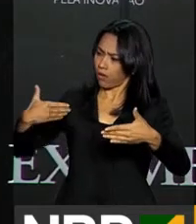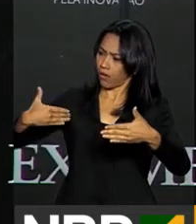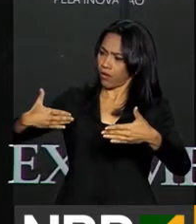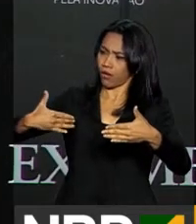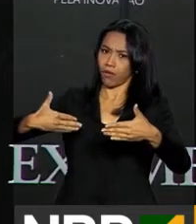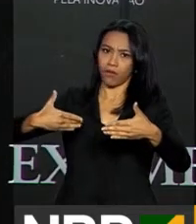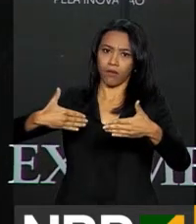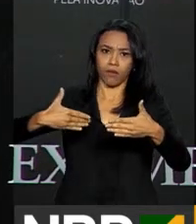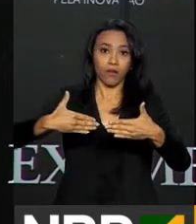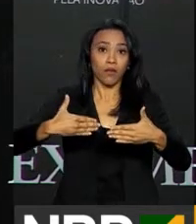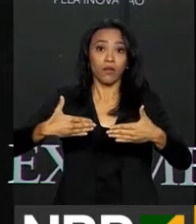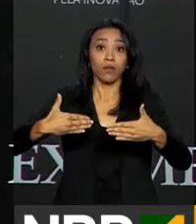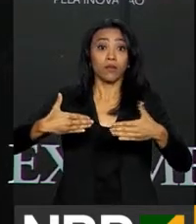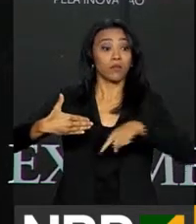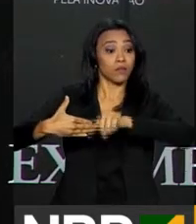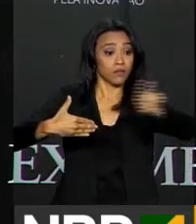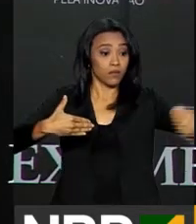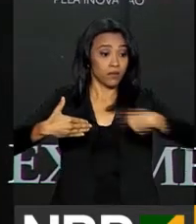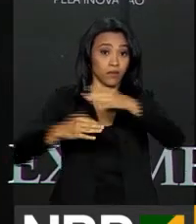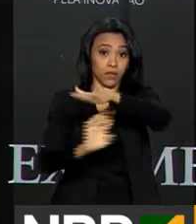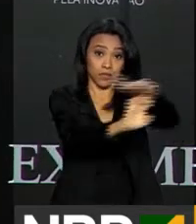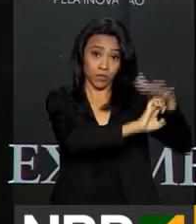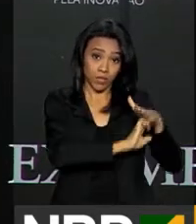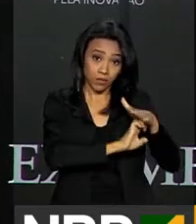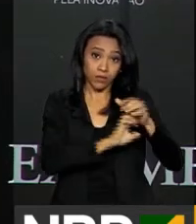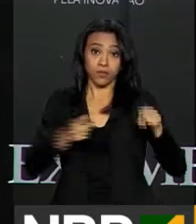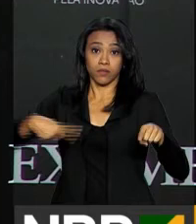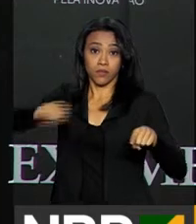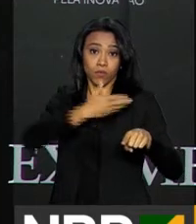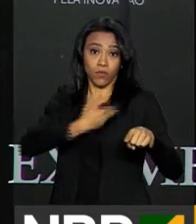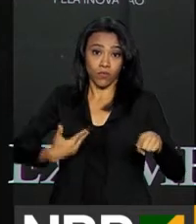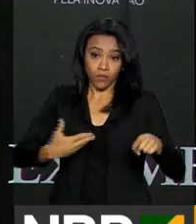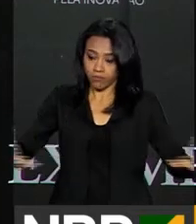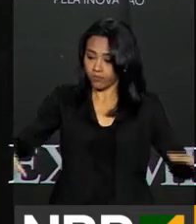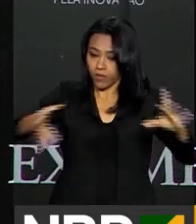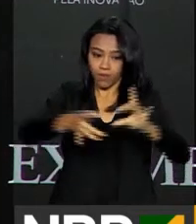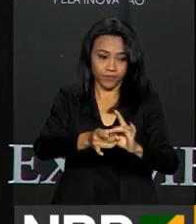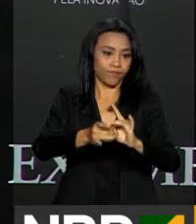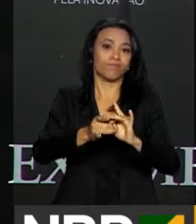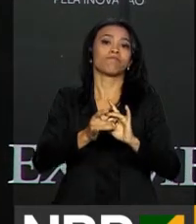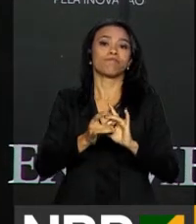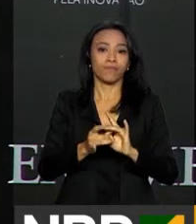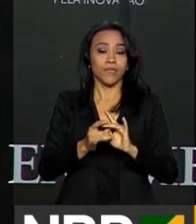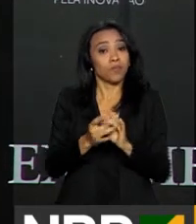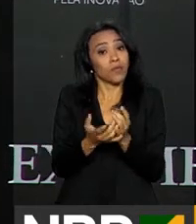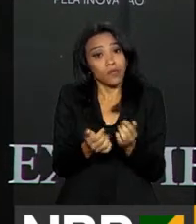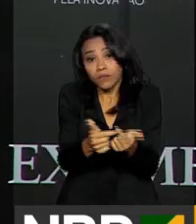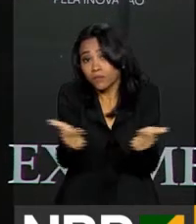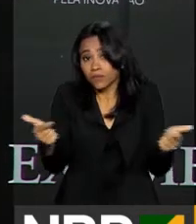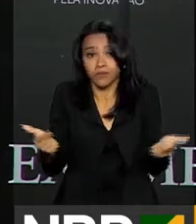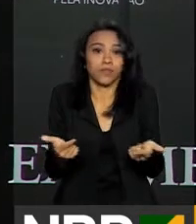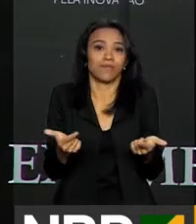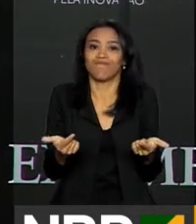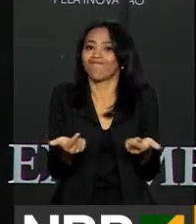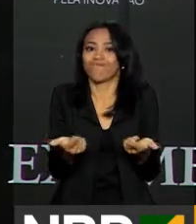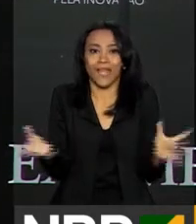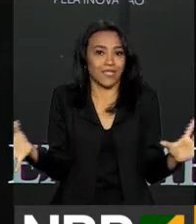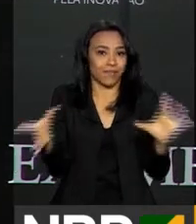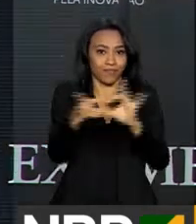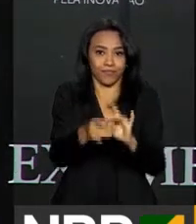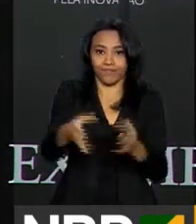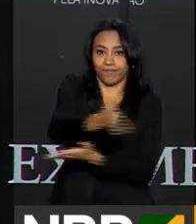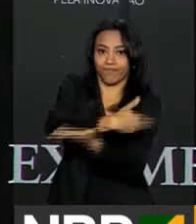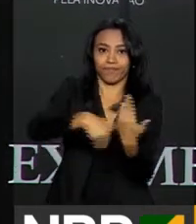conexão entre o governo e a iniciativa privada, na convicção mais absoluta de que, sem ela, o país